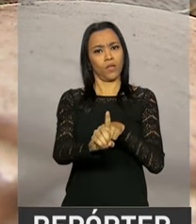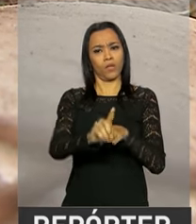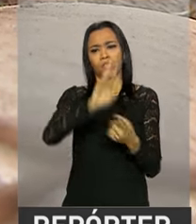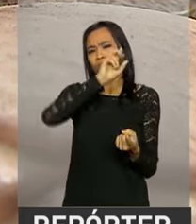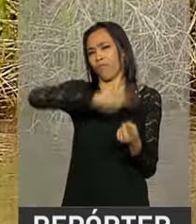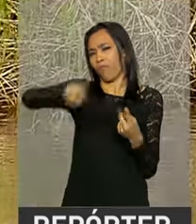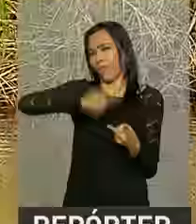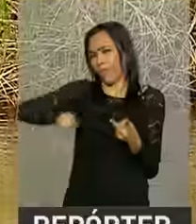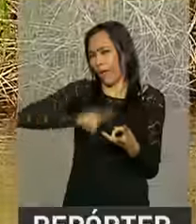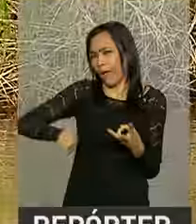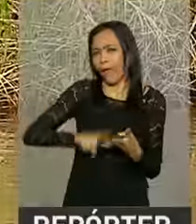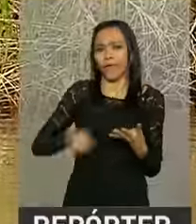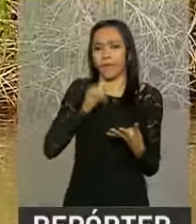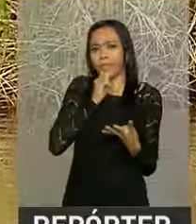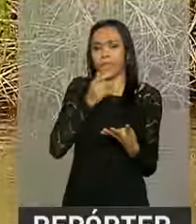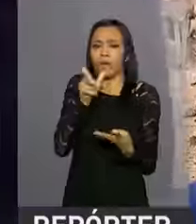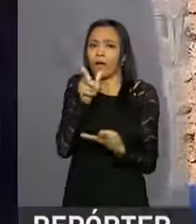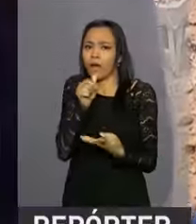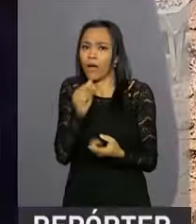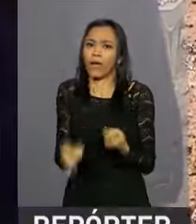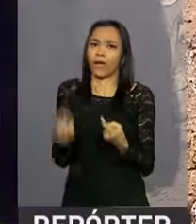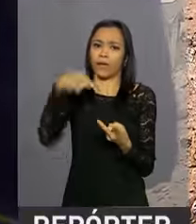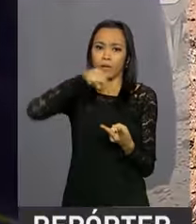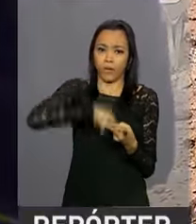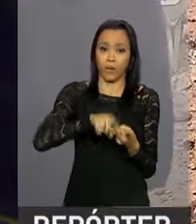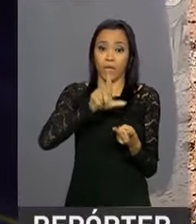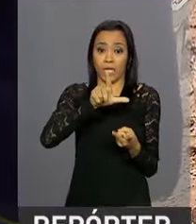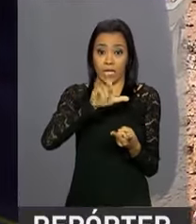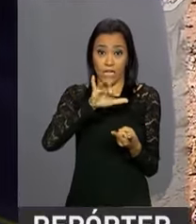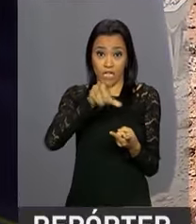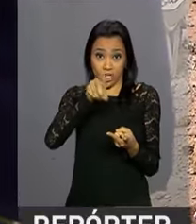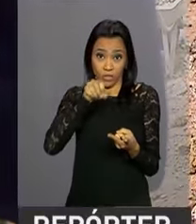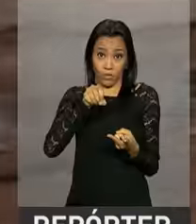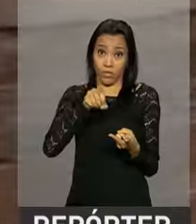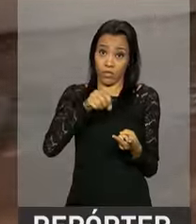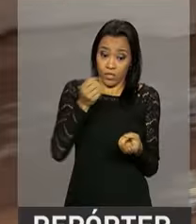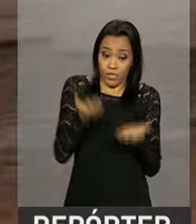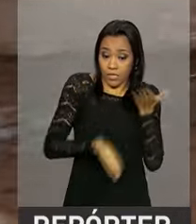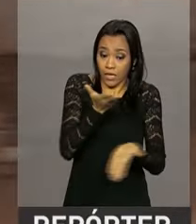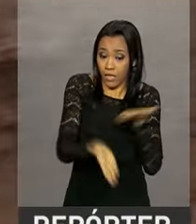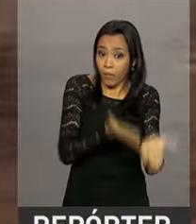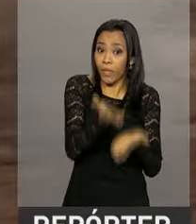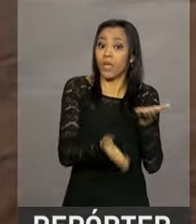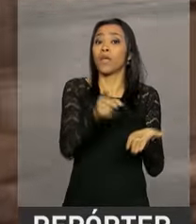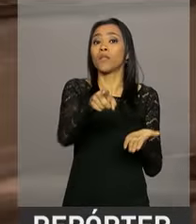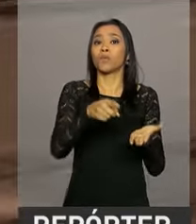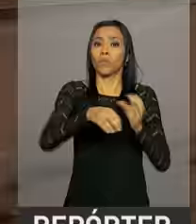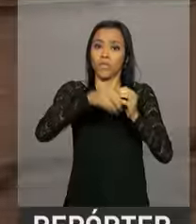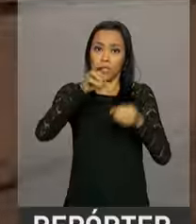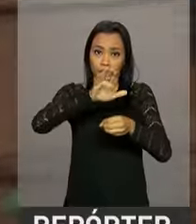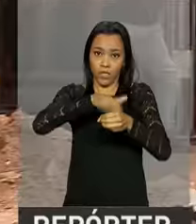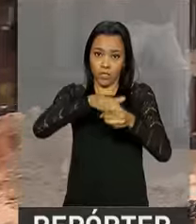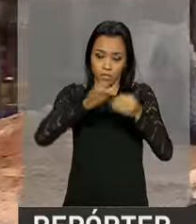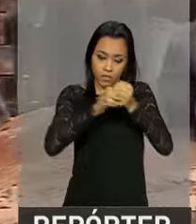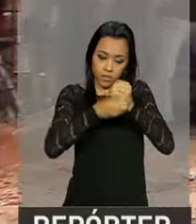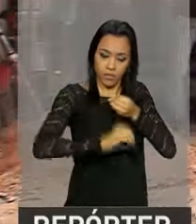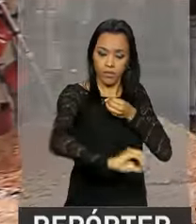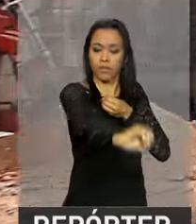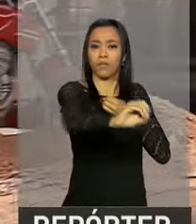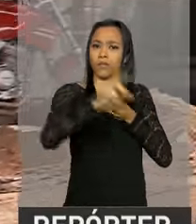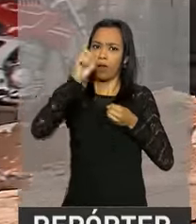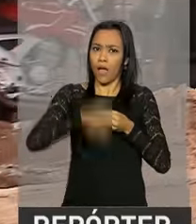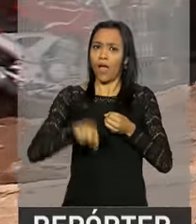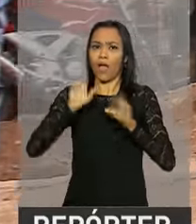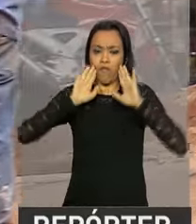de serviços como abastecimento de água coleta e tratamento de esgoto e destinação do lixo o setor é um dos